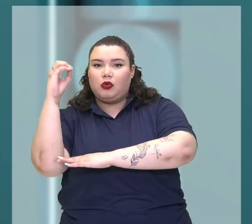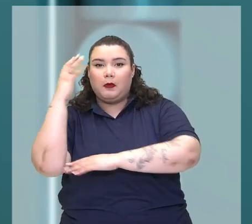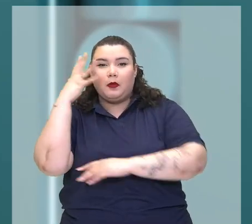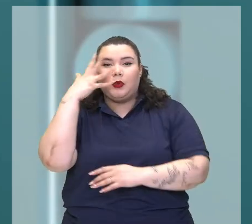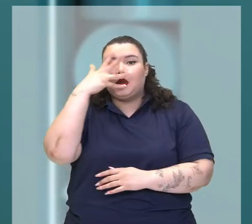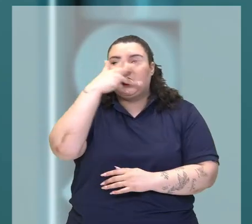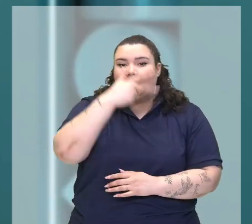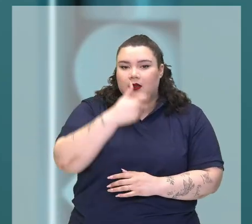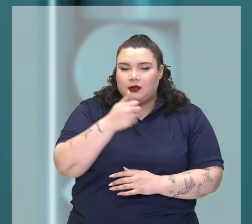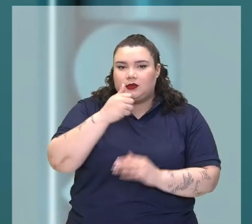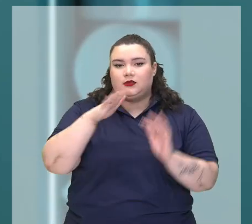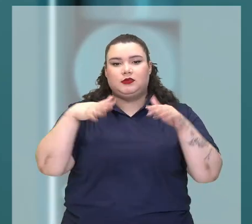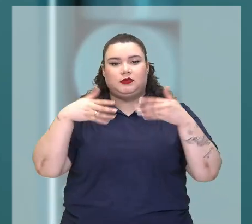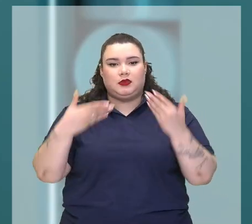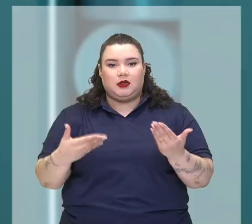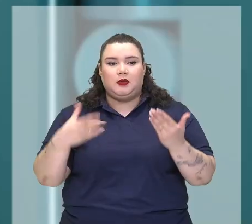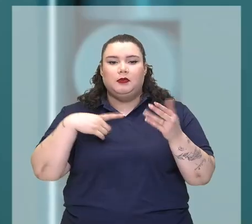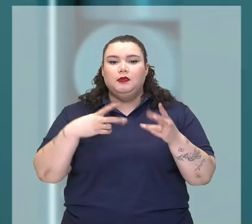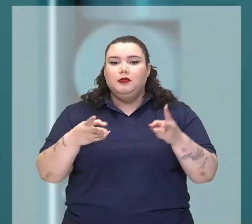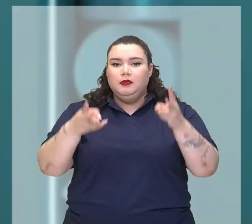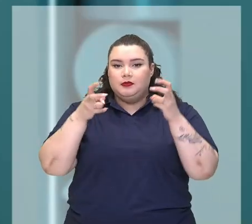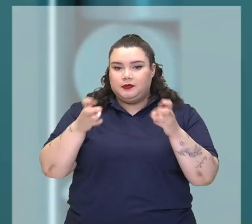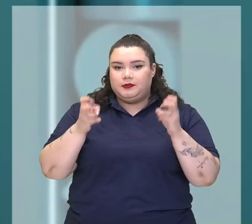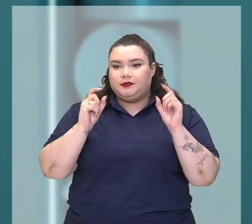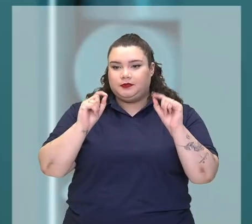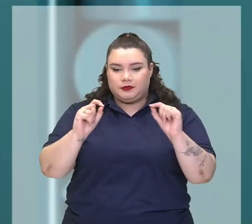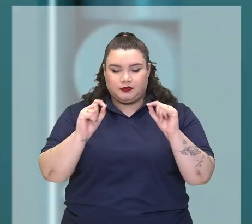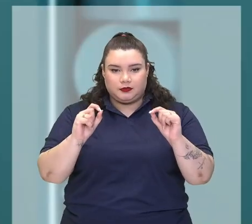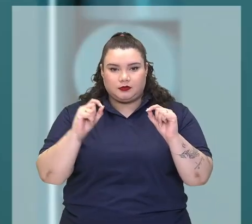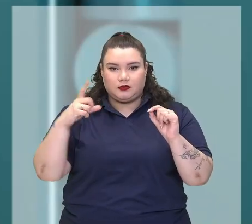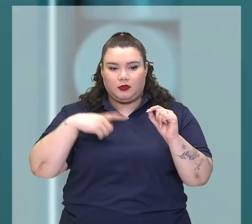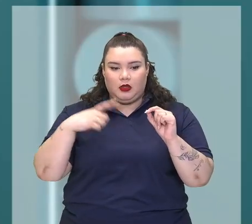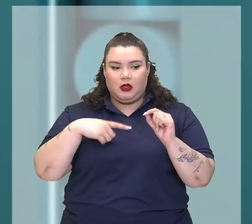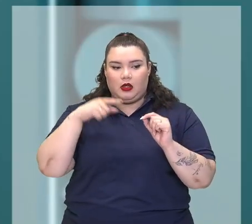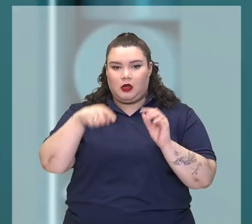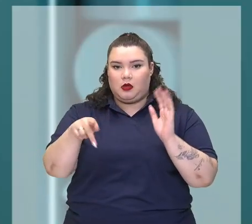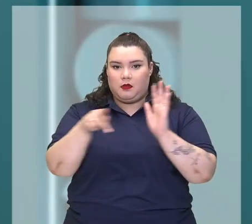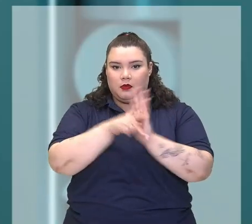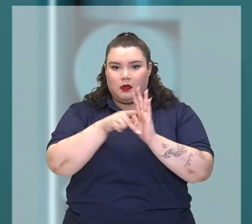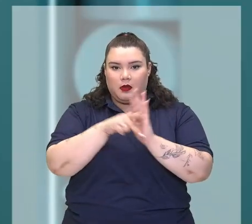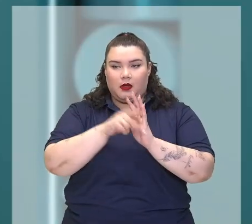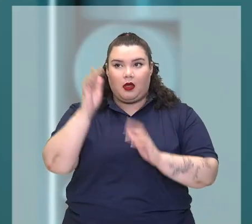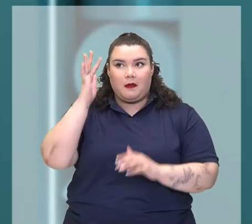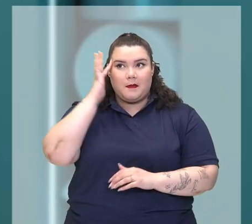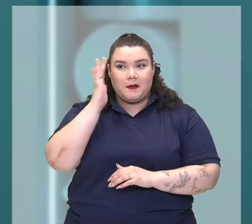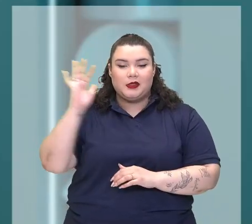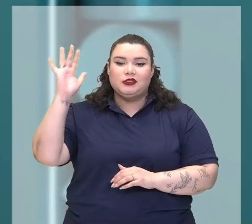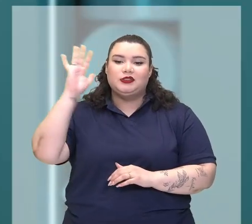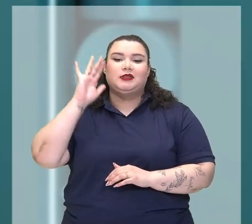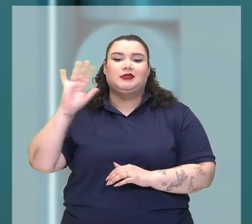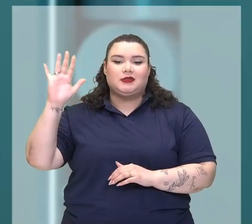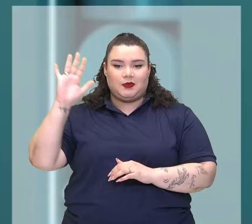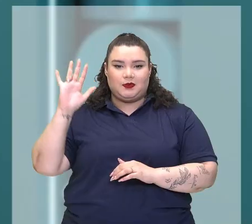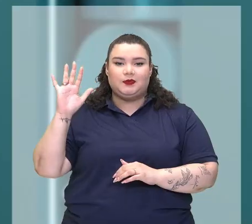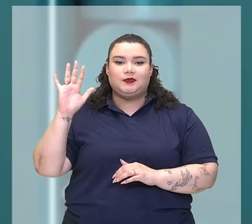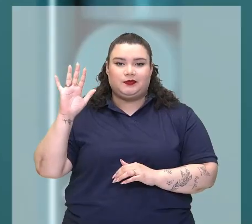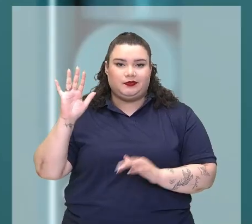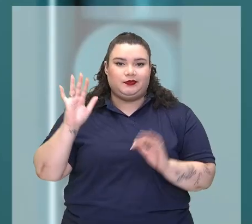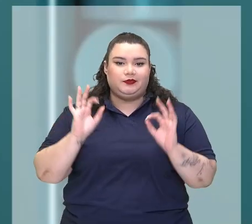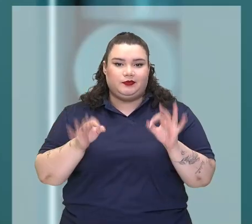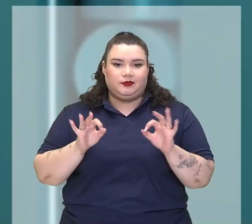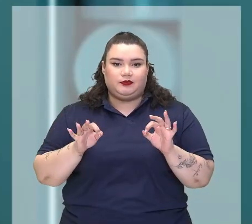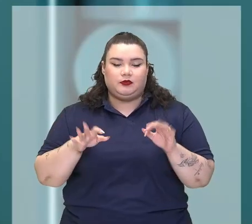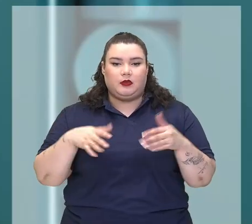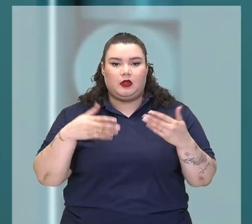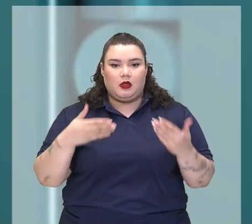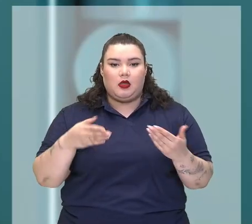figurado, ou seja, o que a gente está observando? Que no sentido figurado, ele mexe com a nossa imaginação. O